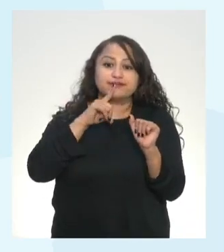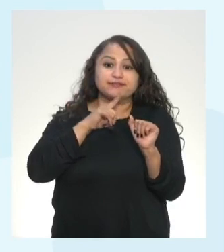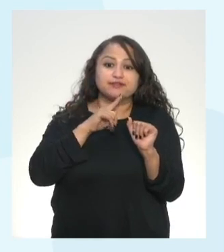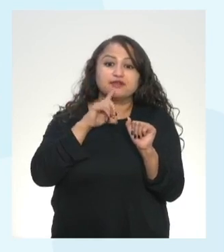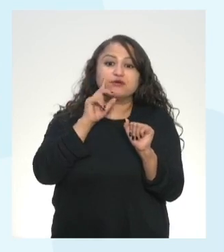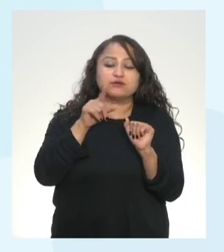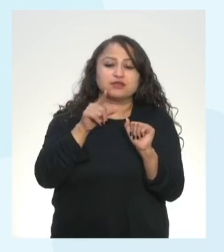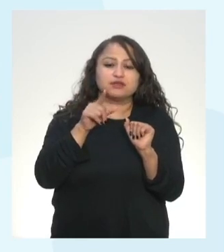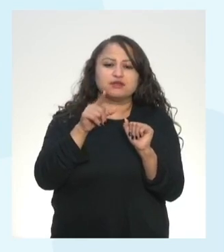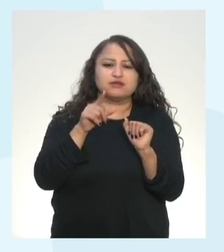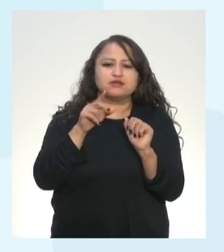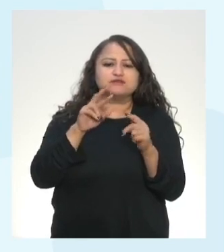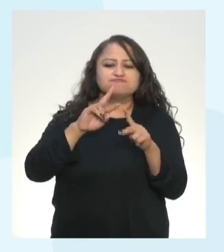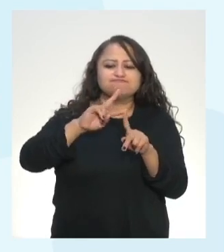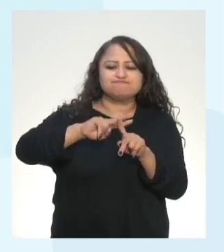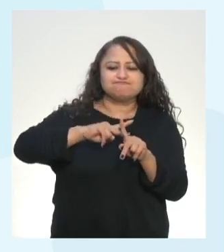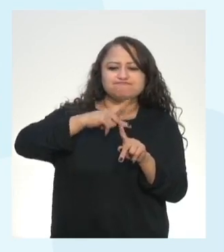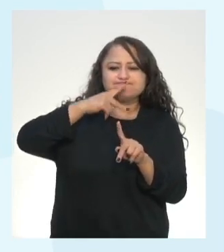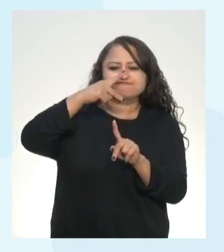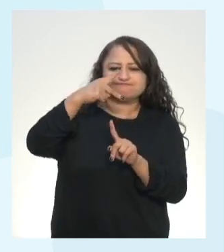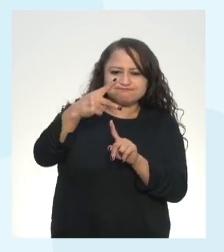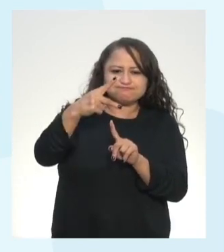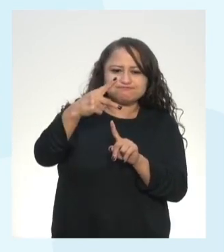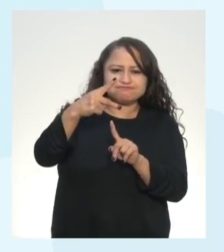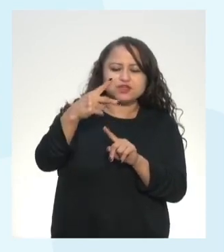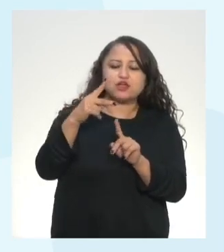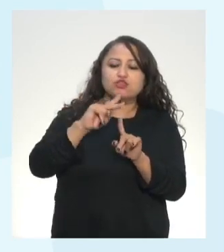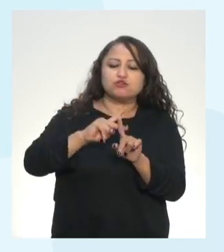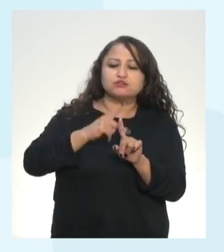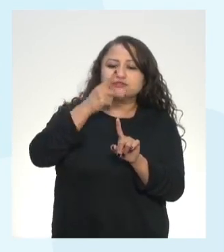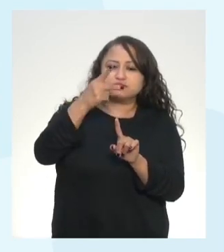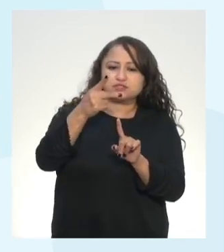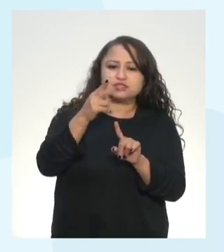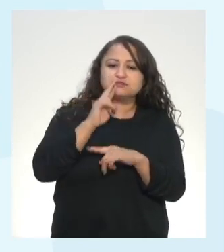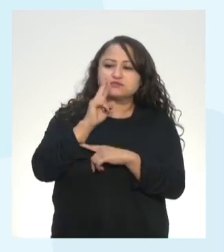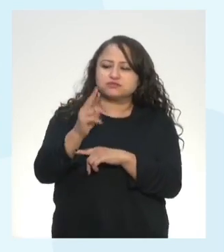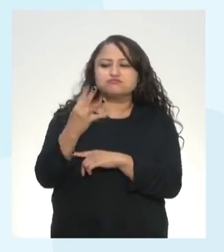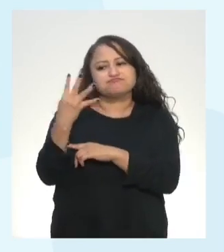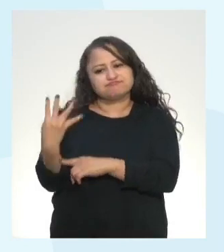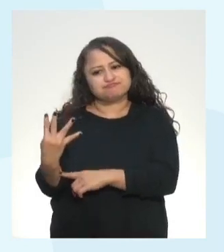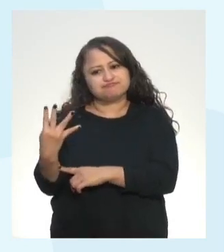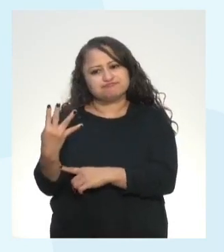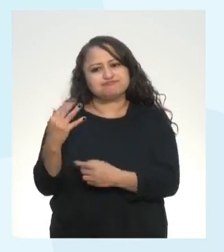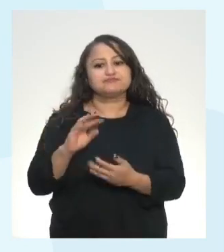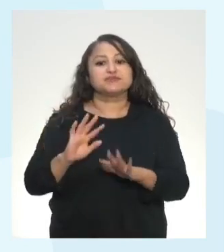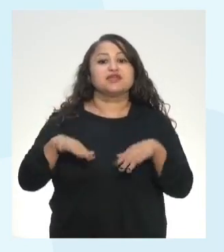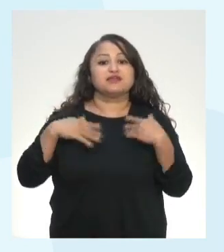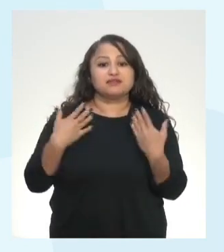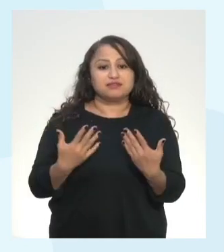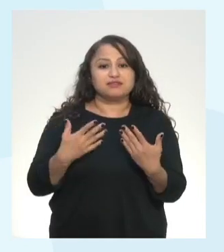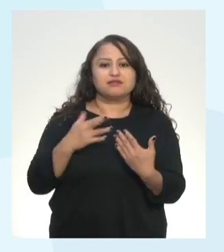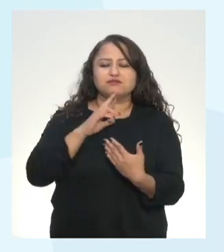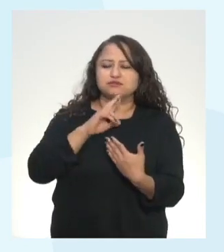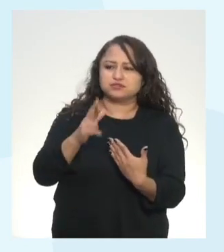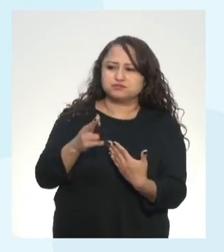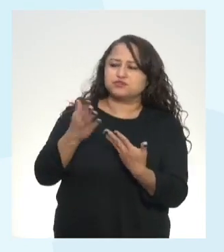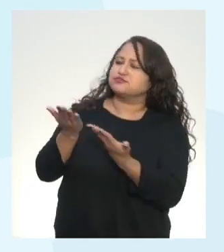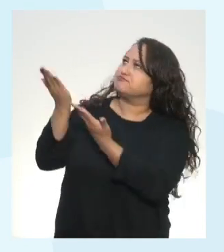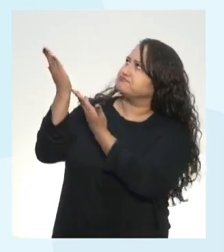vou dividir em cima e embaixo por 6. Então, vamos fazer a nossa continha. 96 dividido por